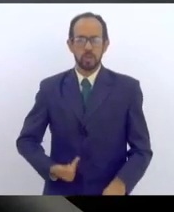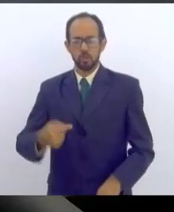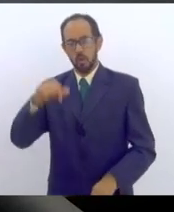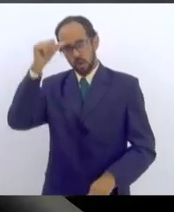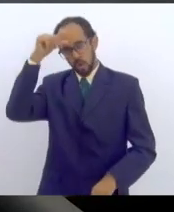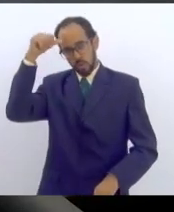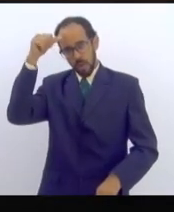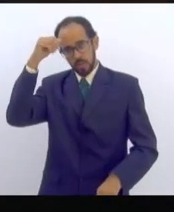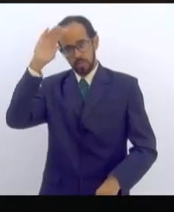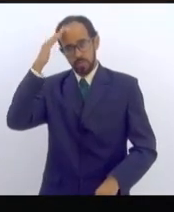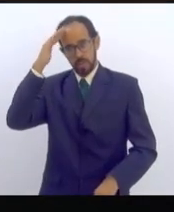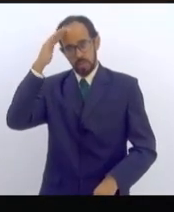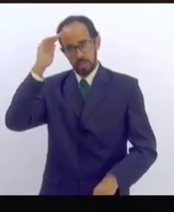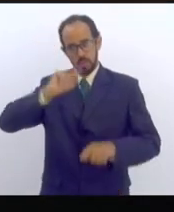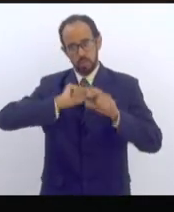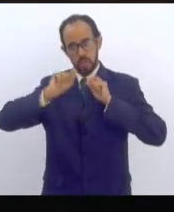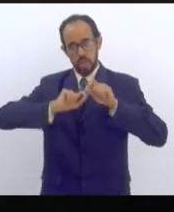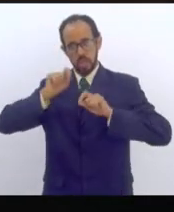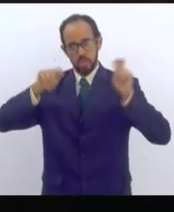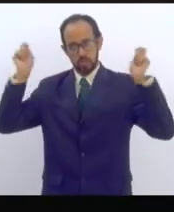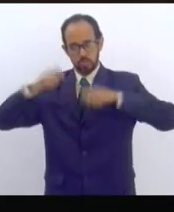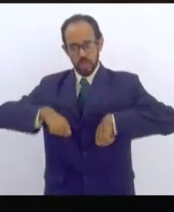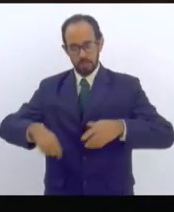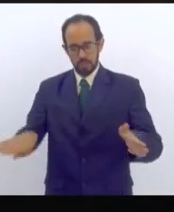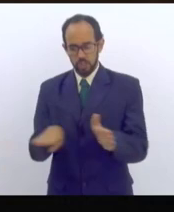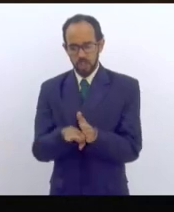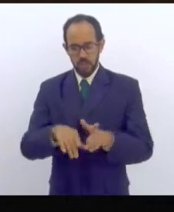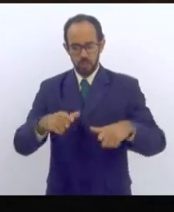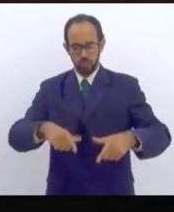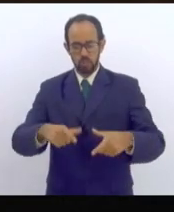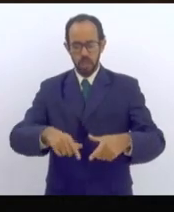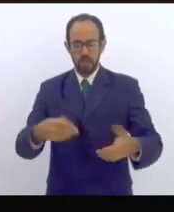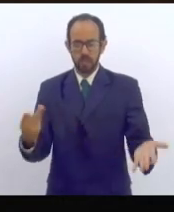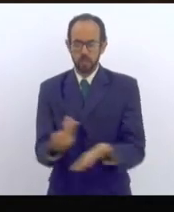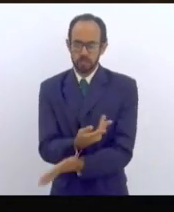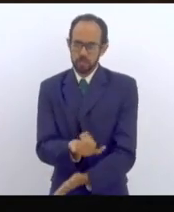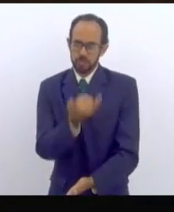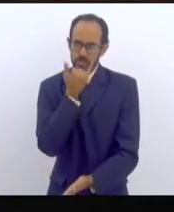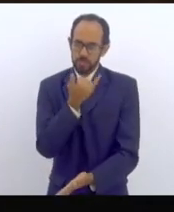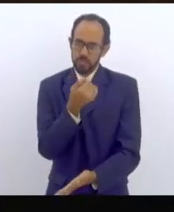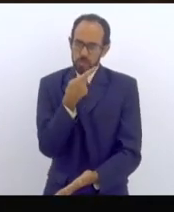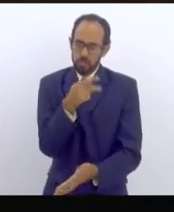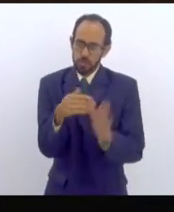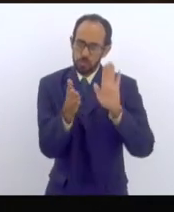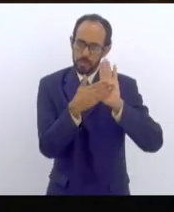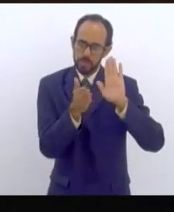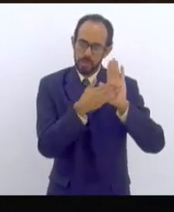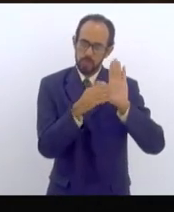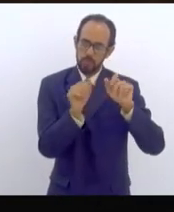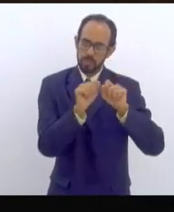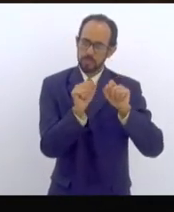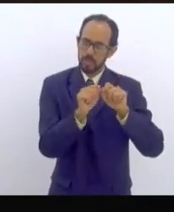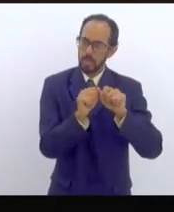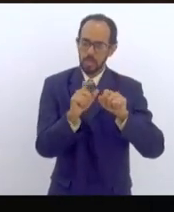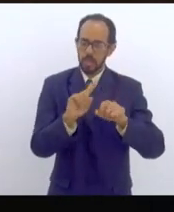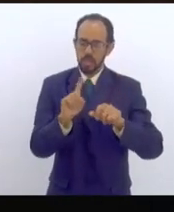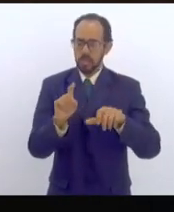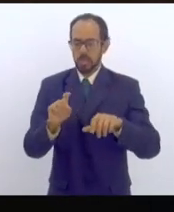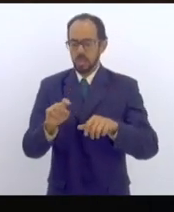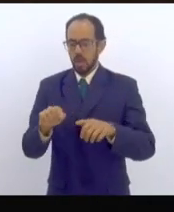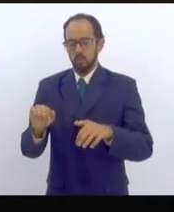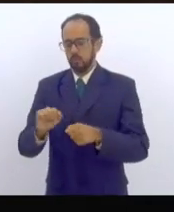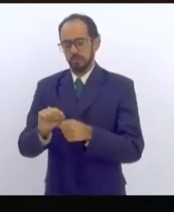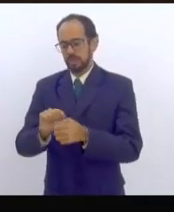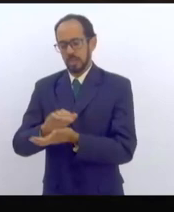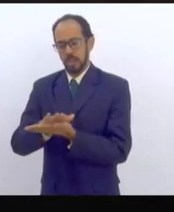dá para chegar no lugar onde teve uma catástrofe, falar que vai fazer e não vai fazer. Está acontecendo isso com o aluguel social, que foi prometido